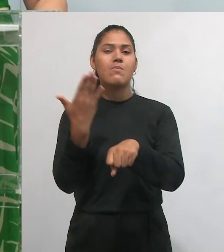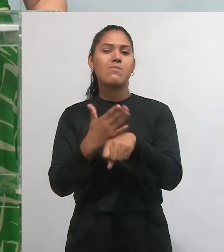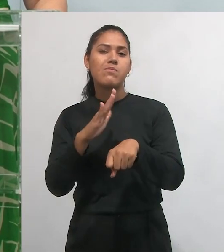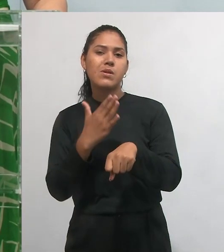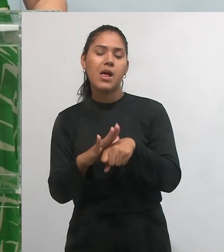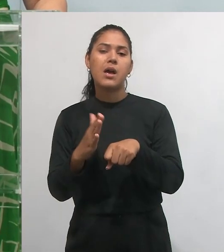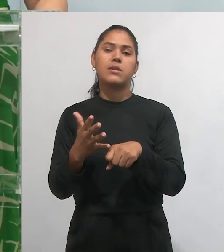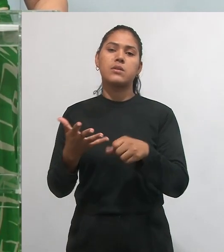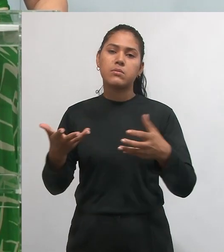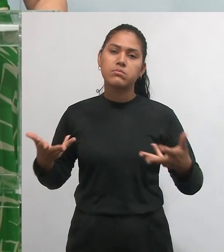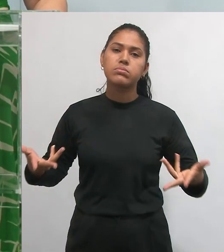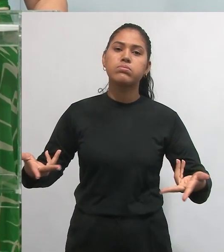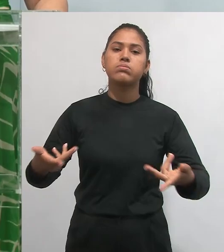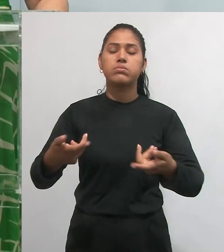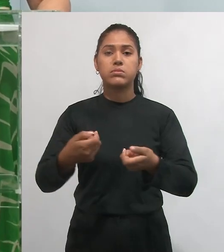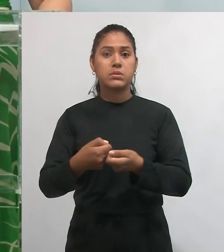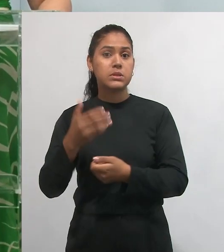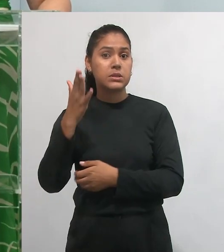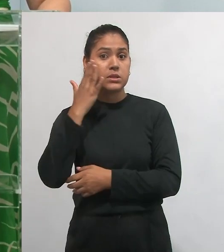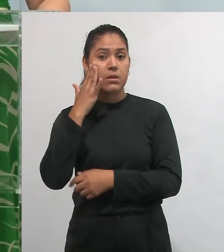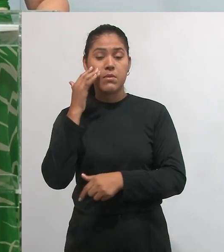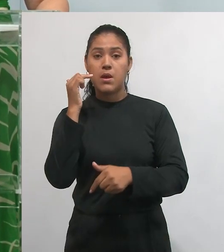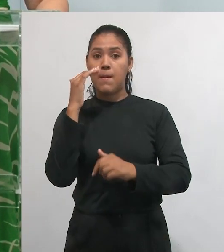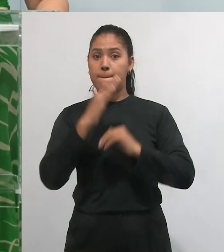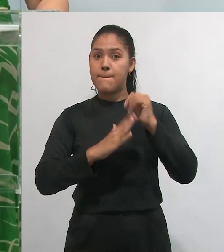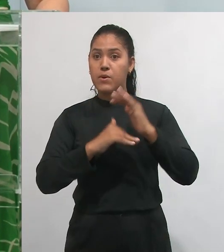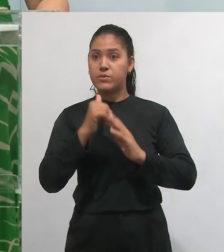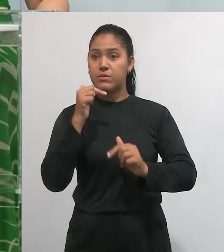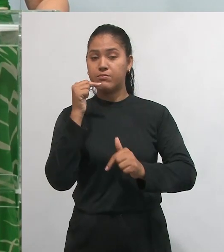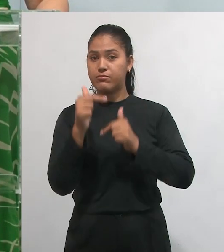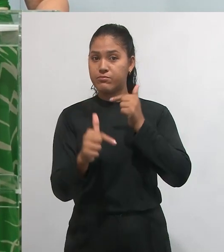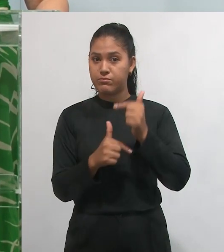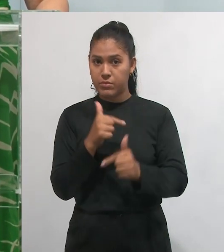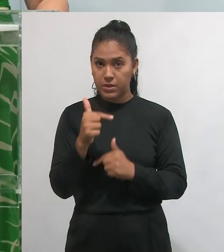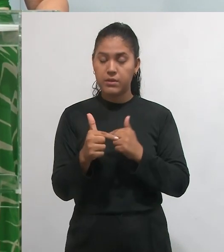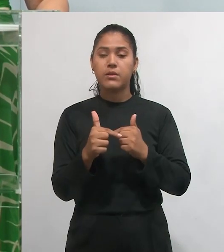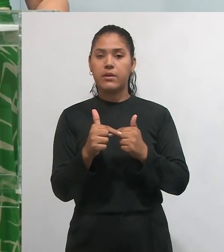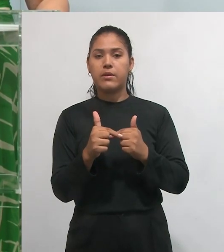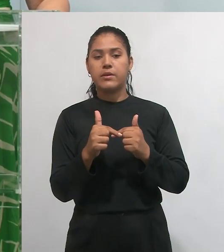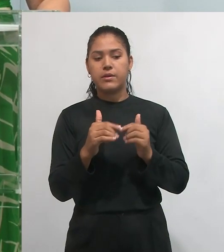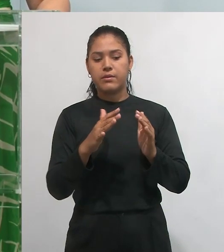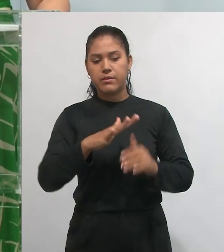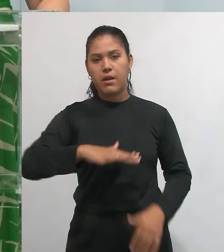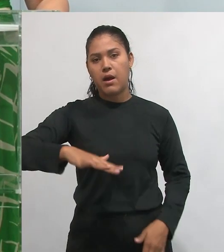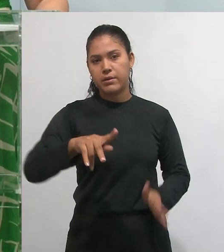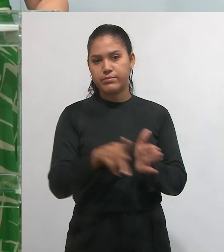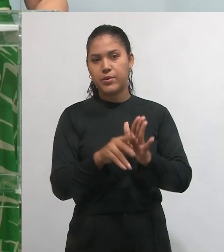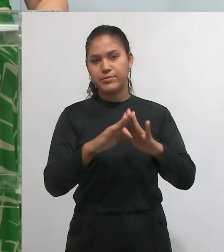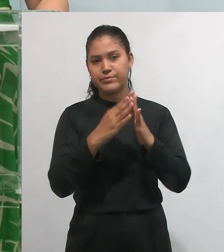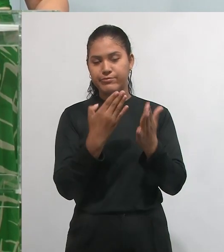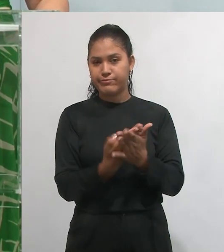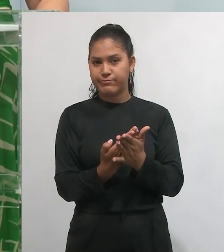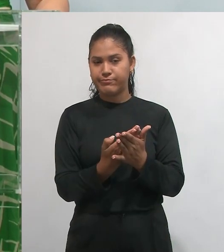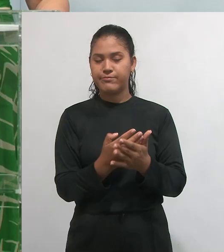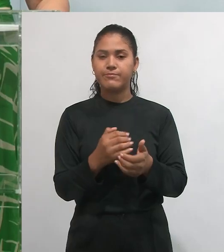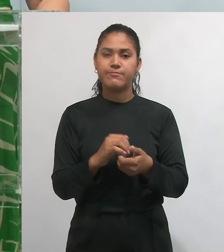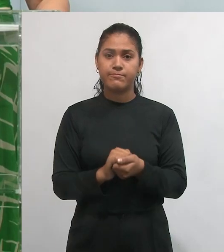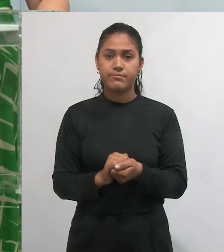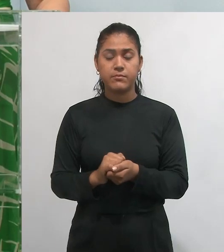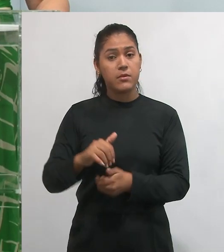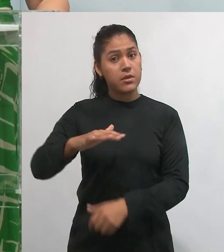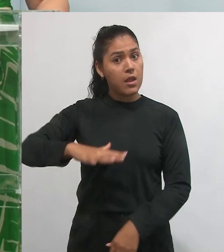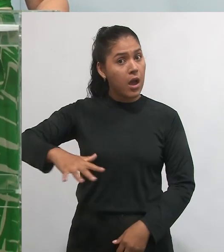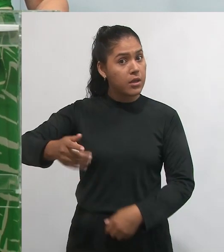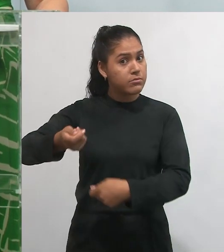e habilidades da atuação desse profissional à frente dos trabalhos, como nós já discorremos, na